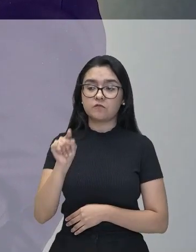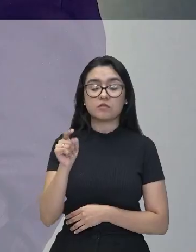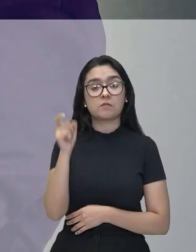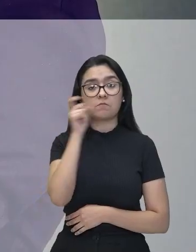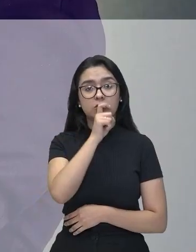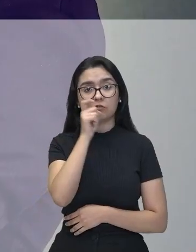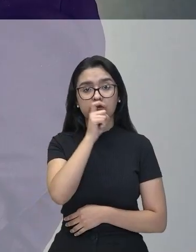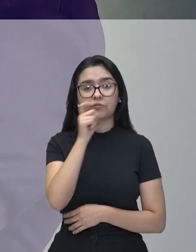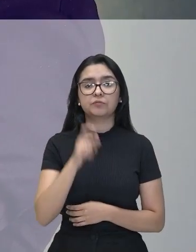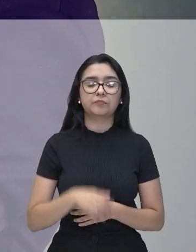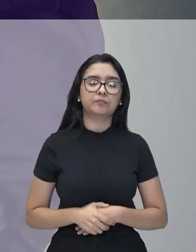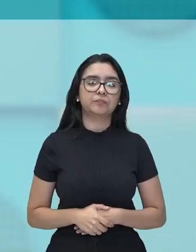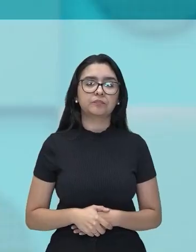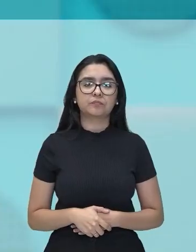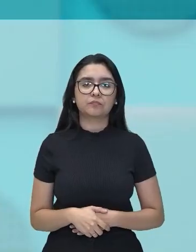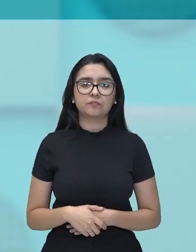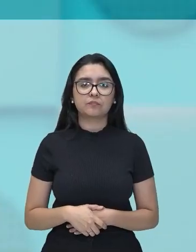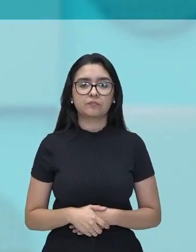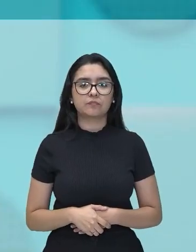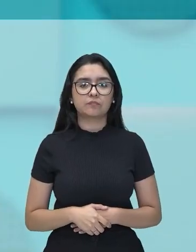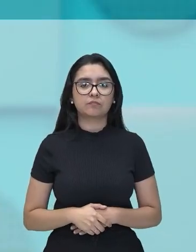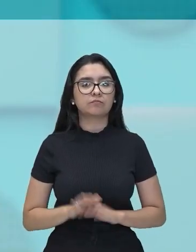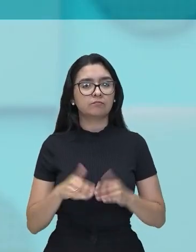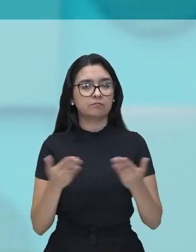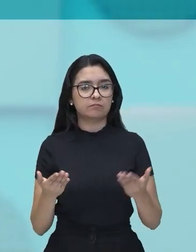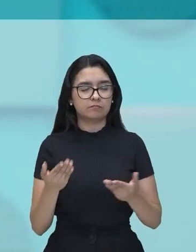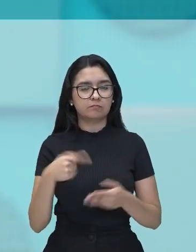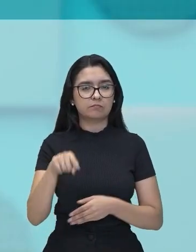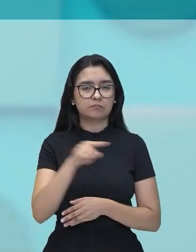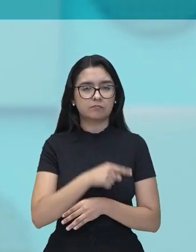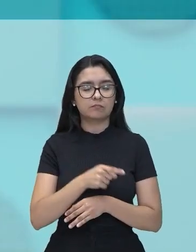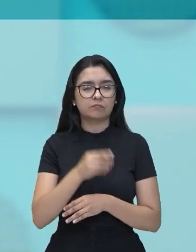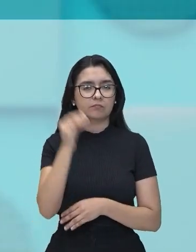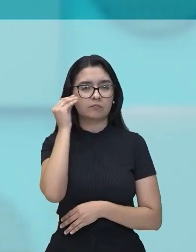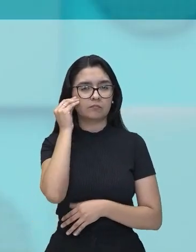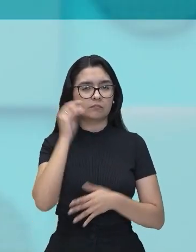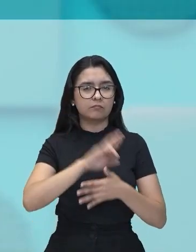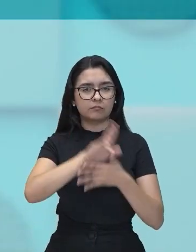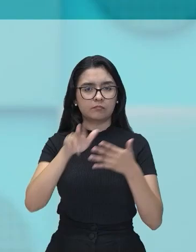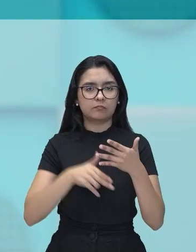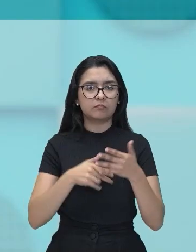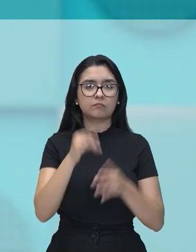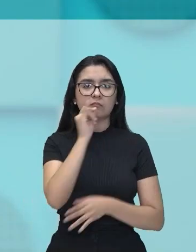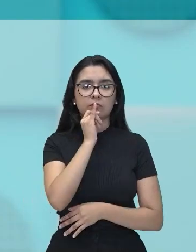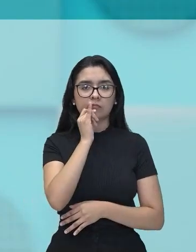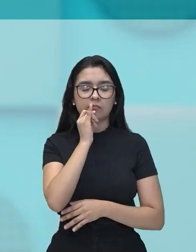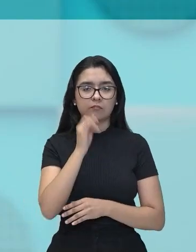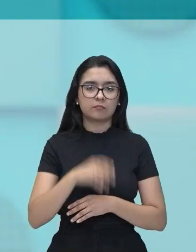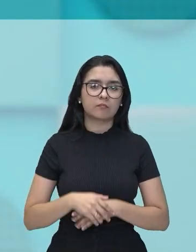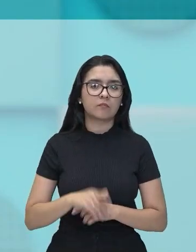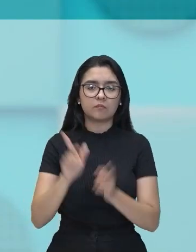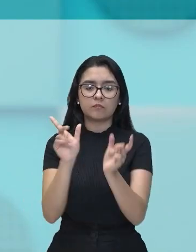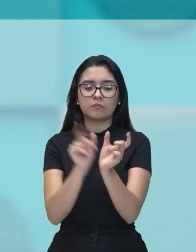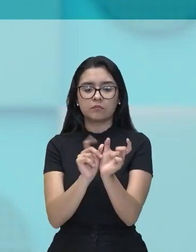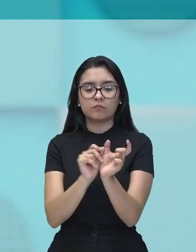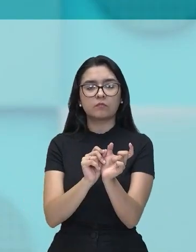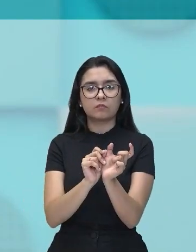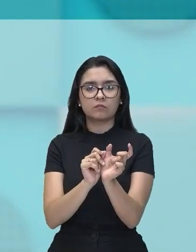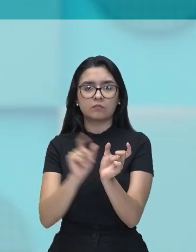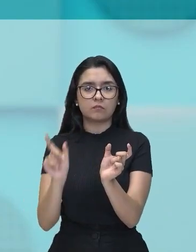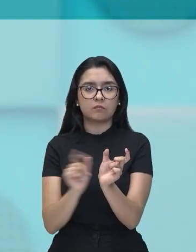é um mentiroso. Então, vimos vários exemplos, né, de como esses sufixos